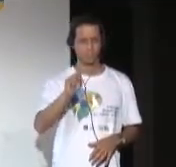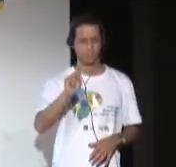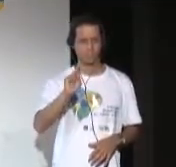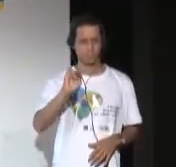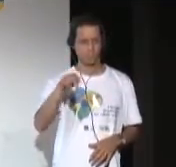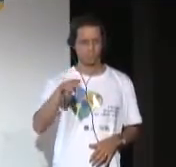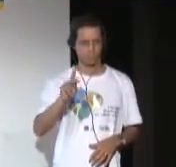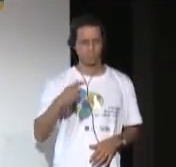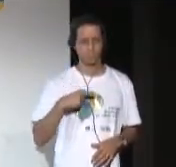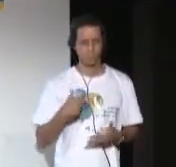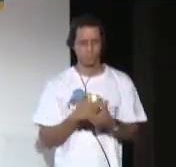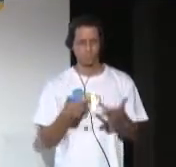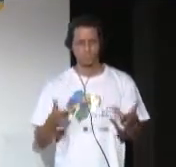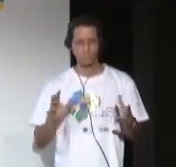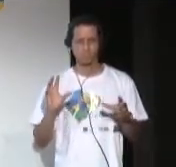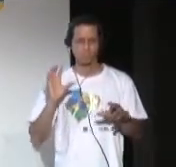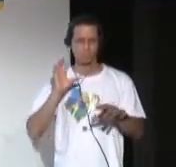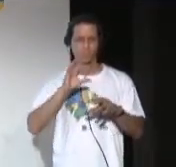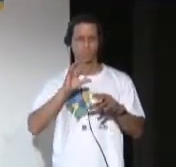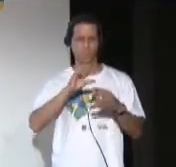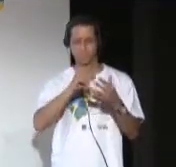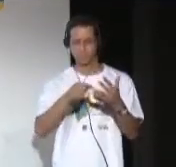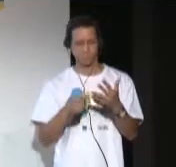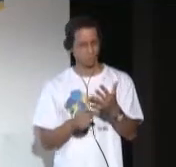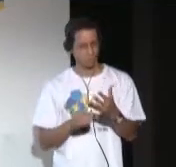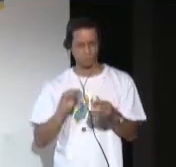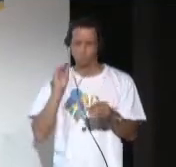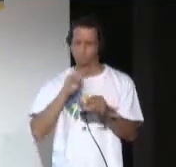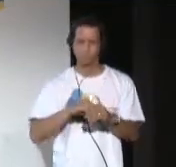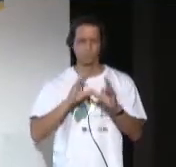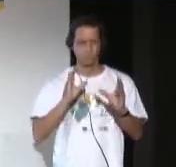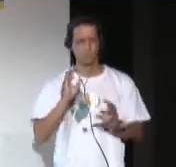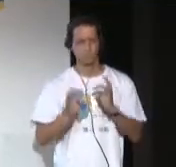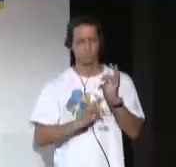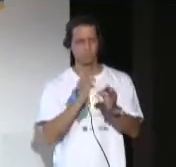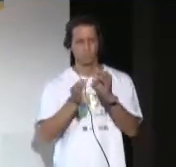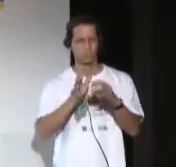Lembra que eu mostrei para vocês o formato de avaliação?